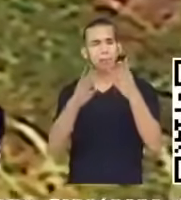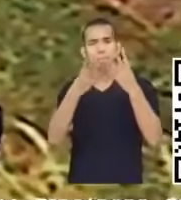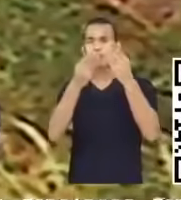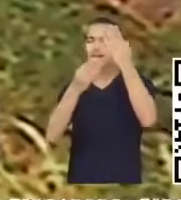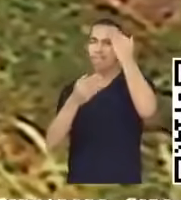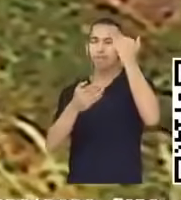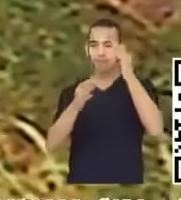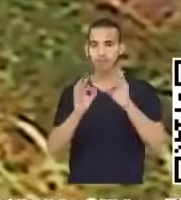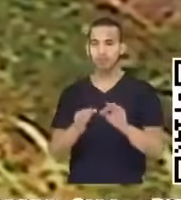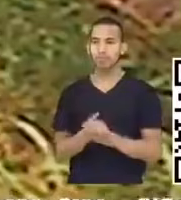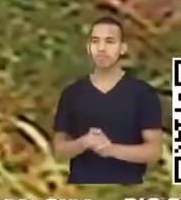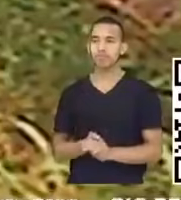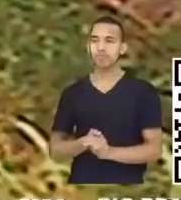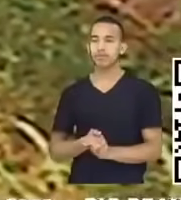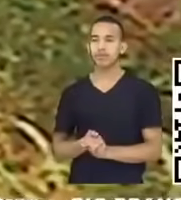famoso